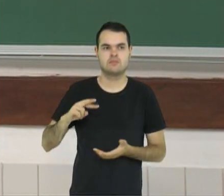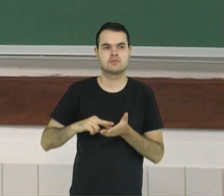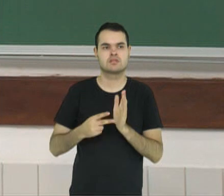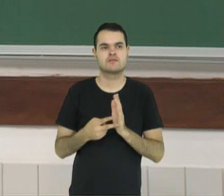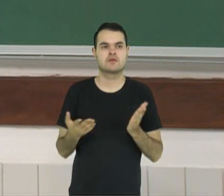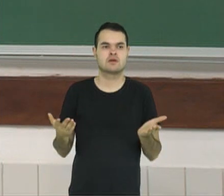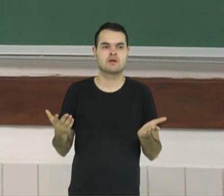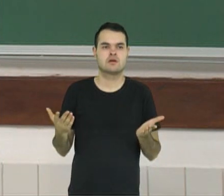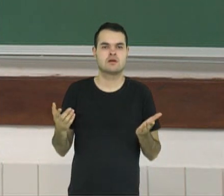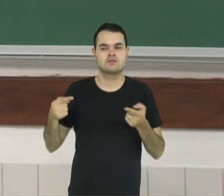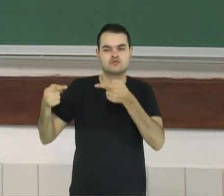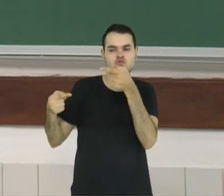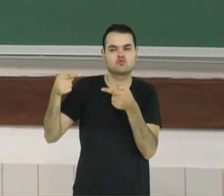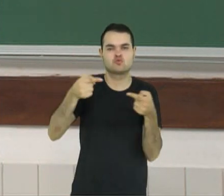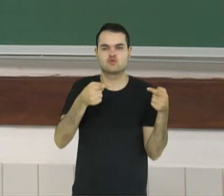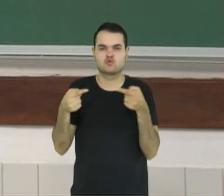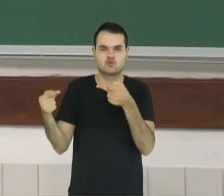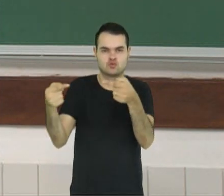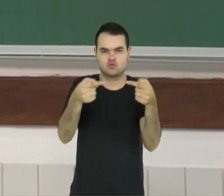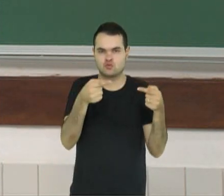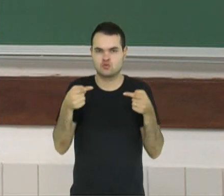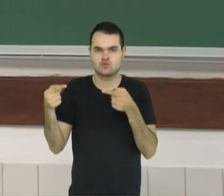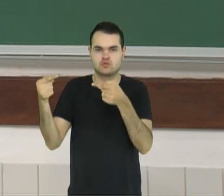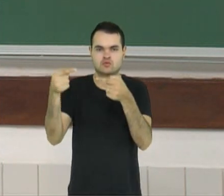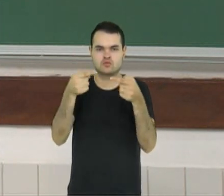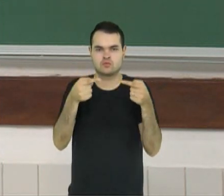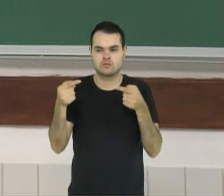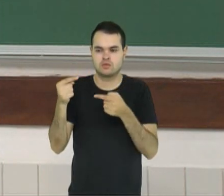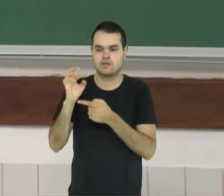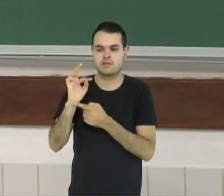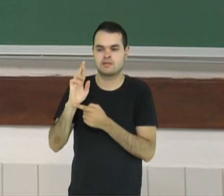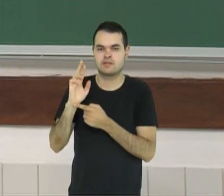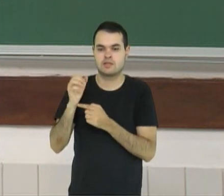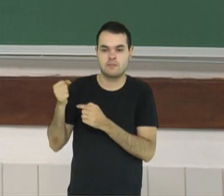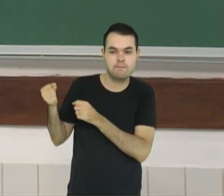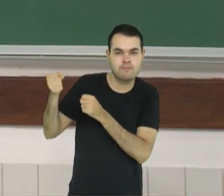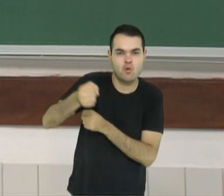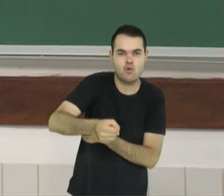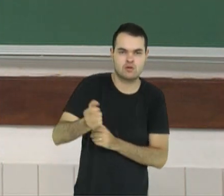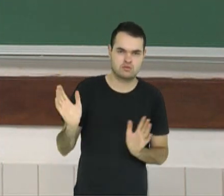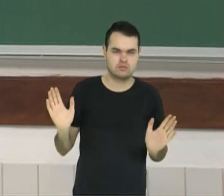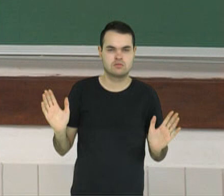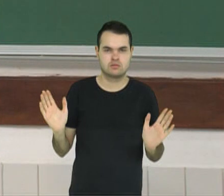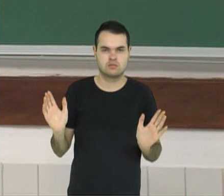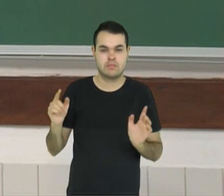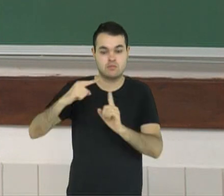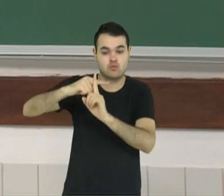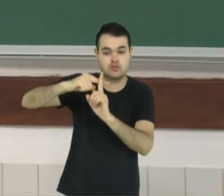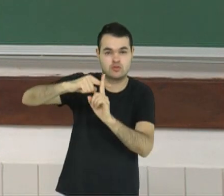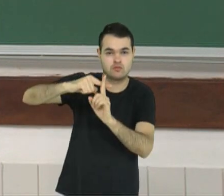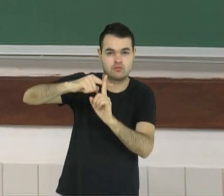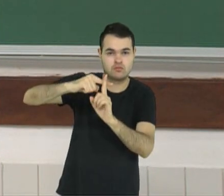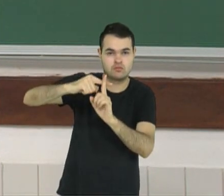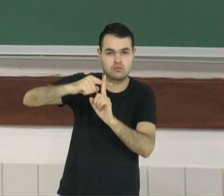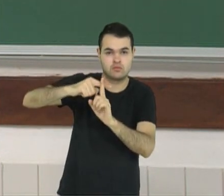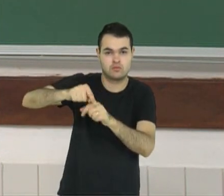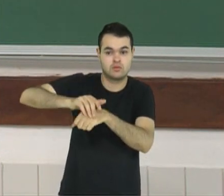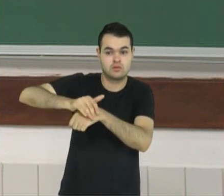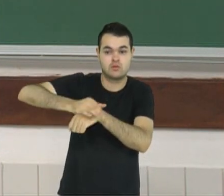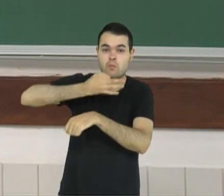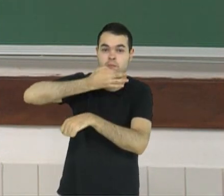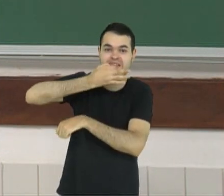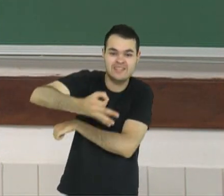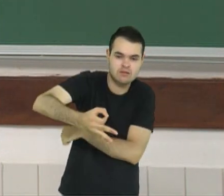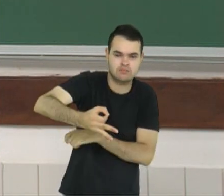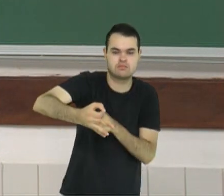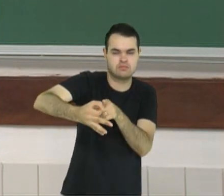de discutir, falar, transcender, impor, mas num sentido positivo, ou seja, você ter a sua opinião.